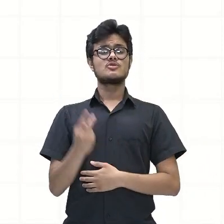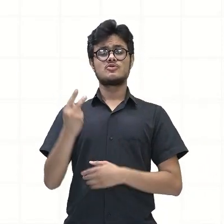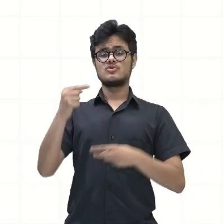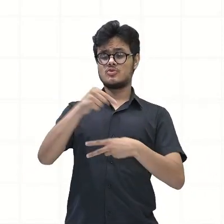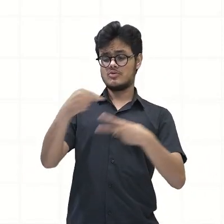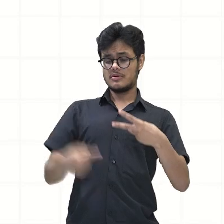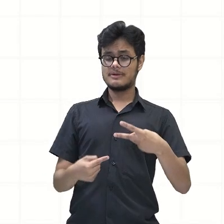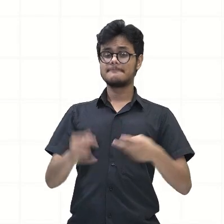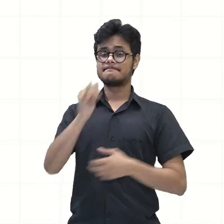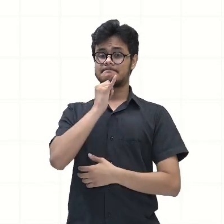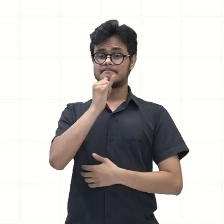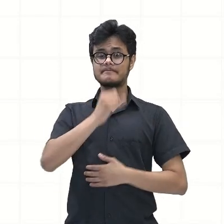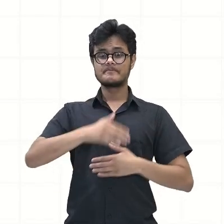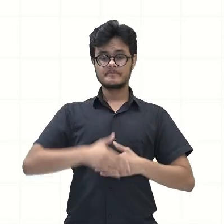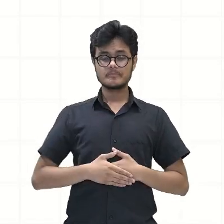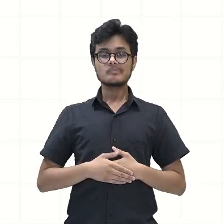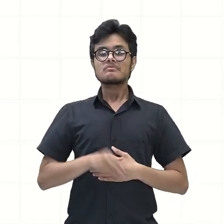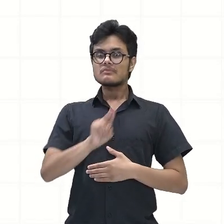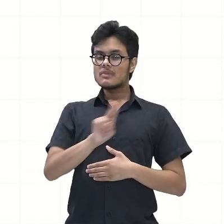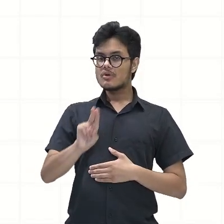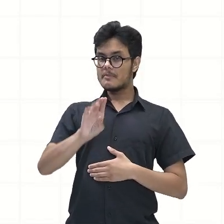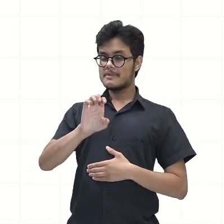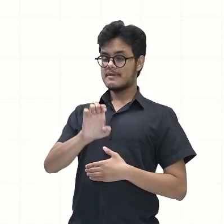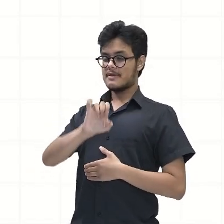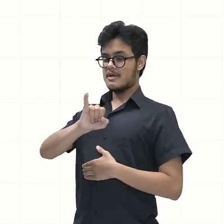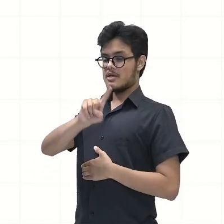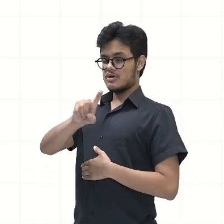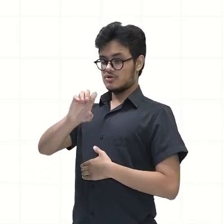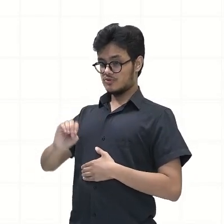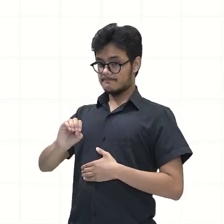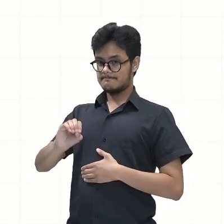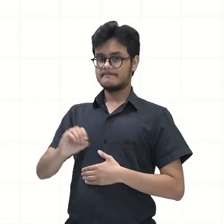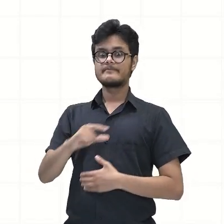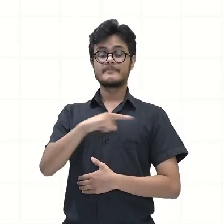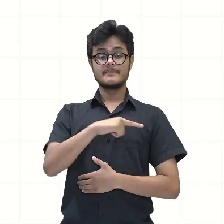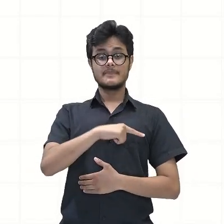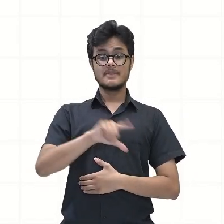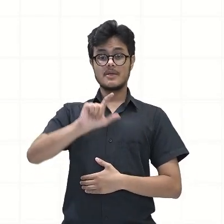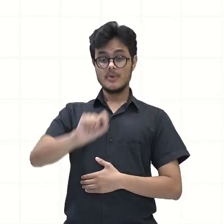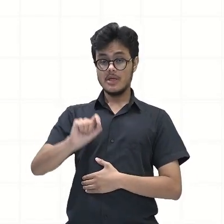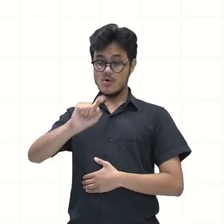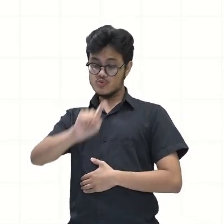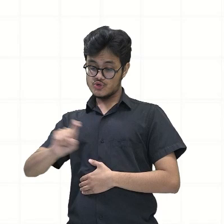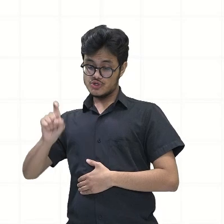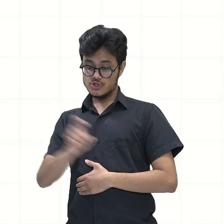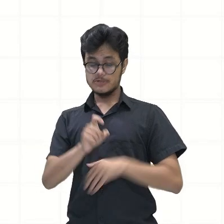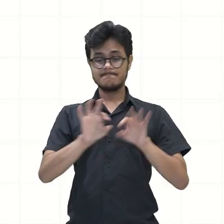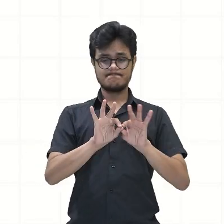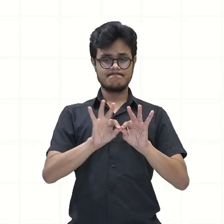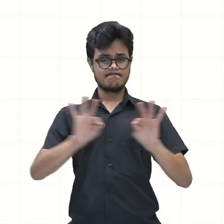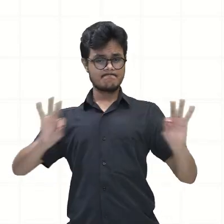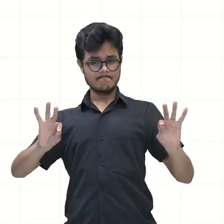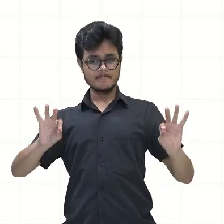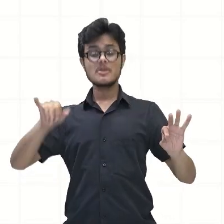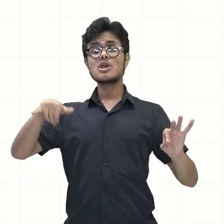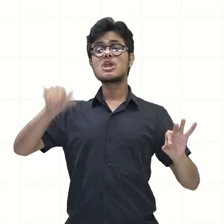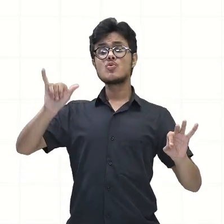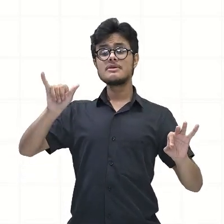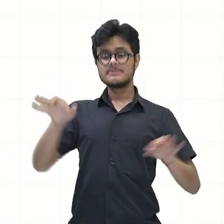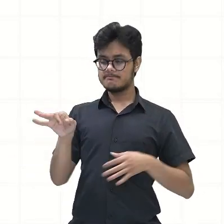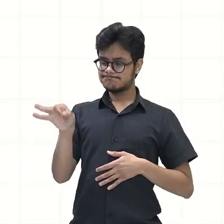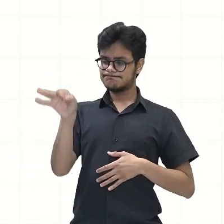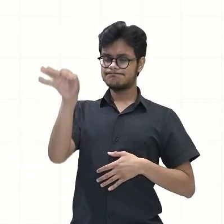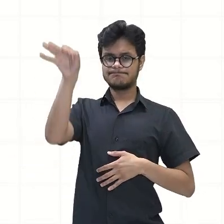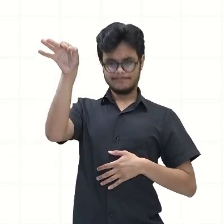retas chamadas eixo X e eixo Y, certo? O eixo X é